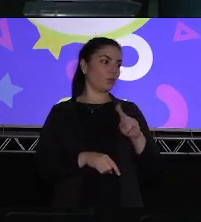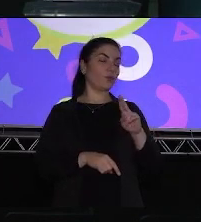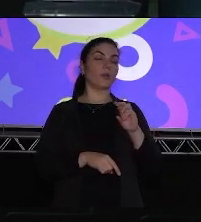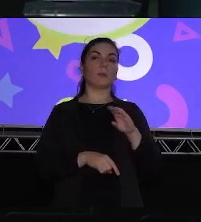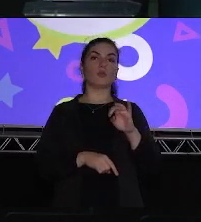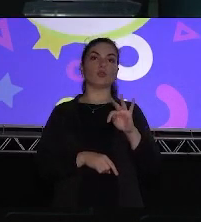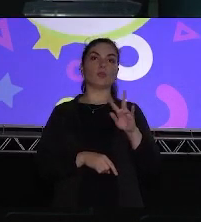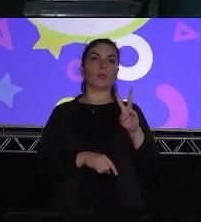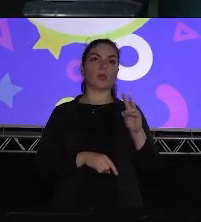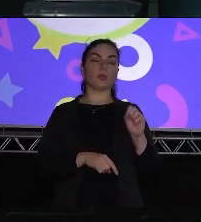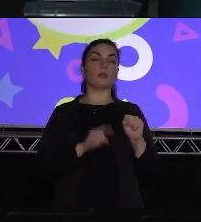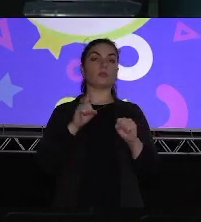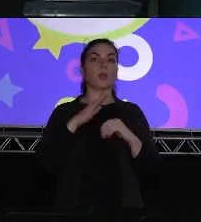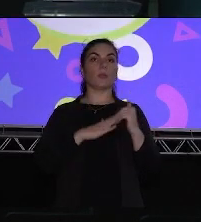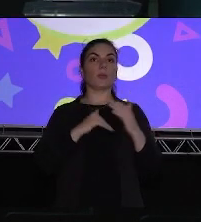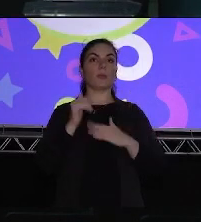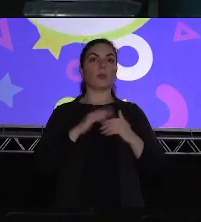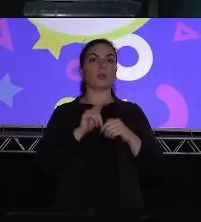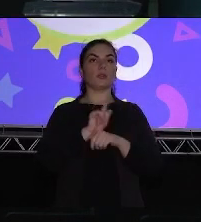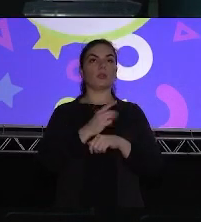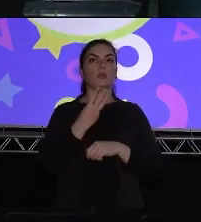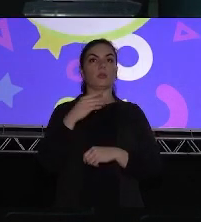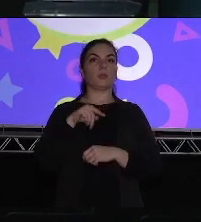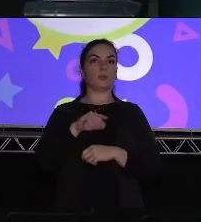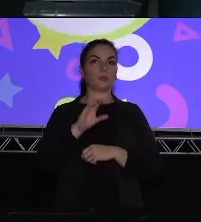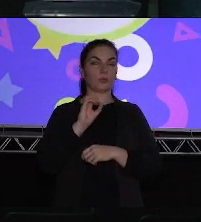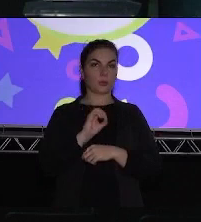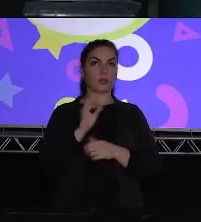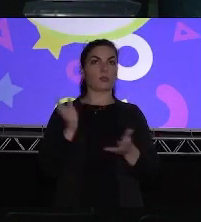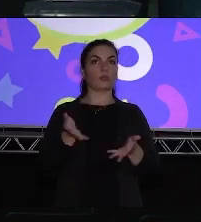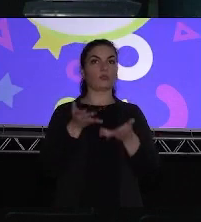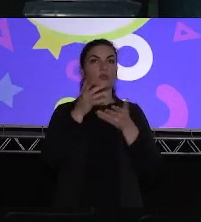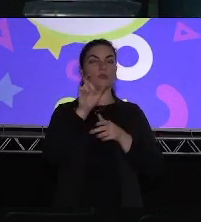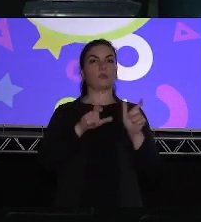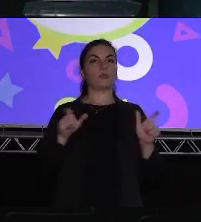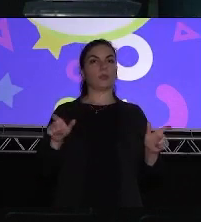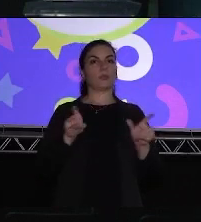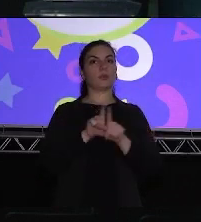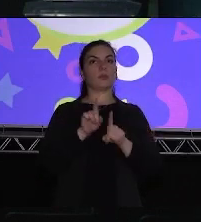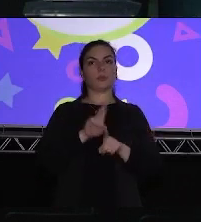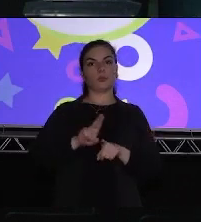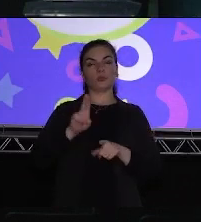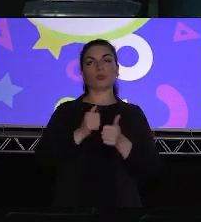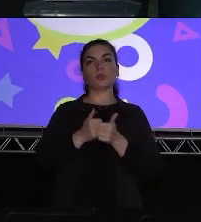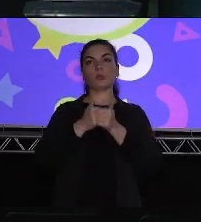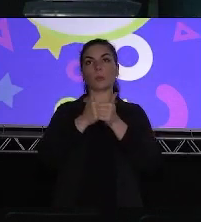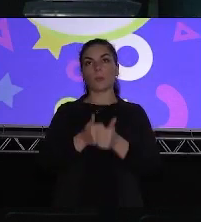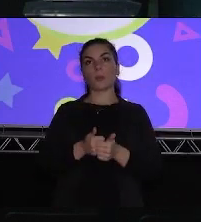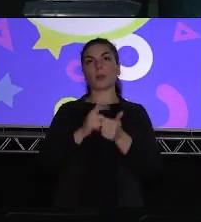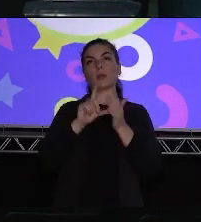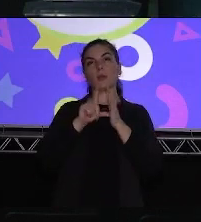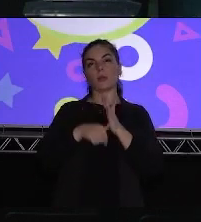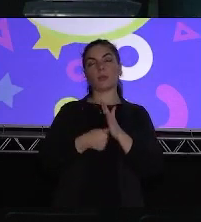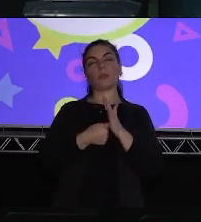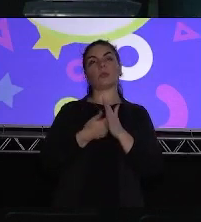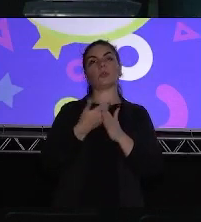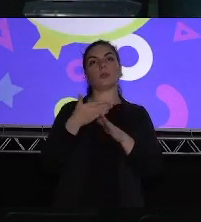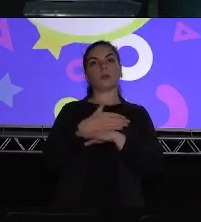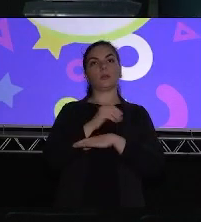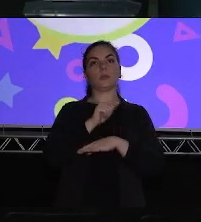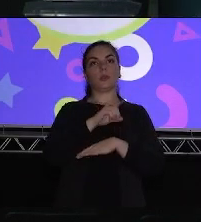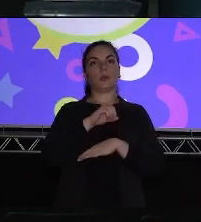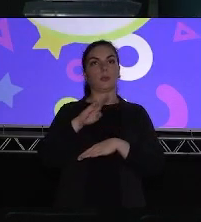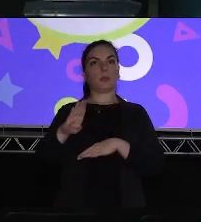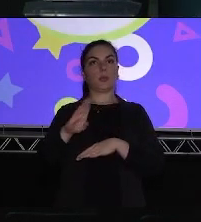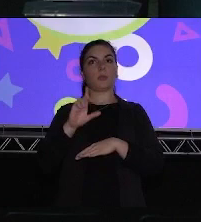3.0, é onde a gente conhece os motivadores intrínsecos das pessoas, e a gente também utiliza isso no acompanhamento, e depois, quando elas entram na DB, as